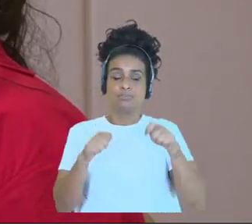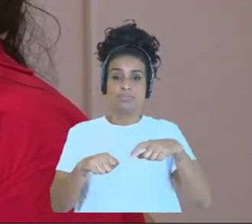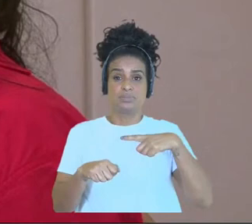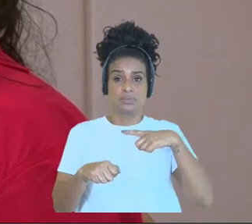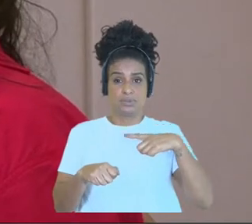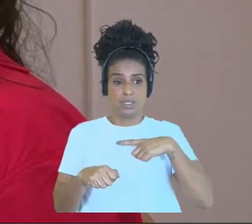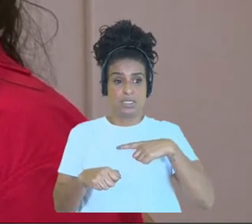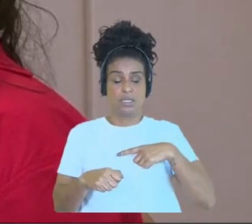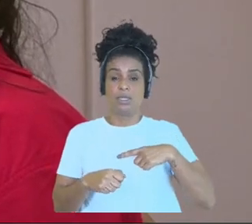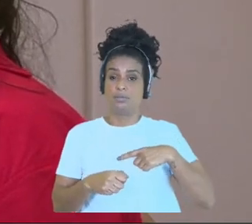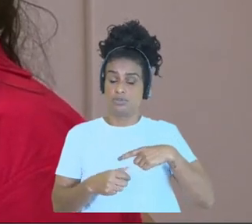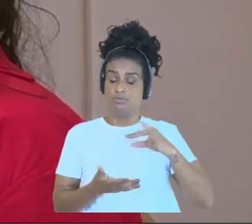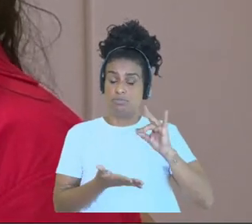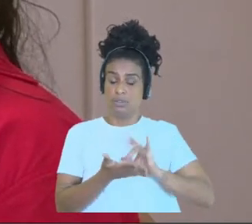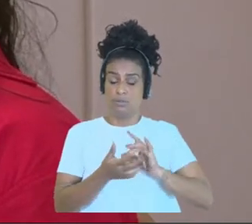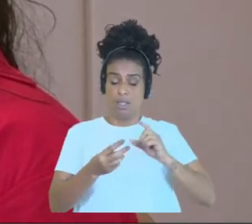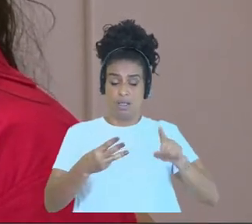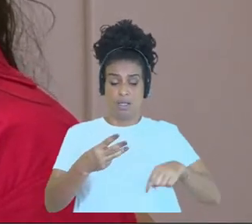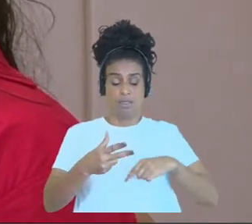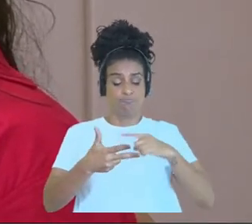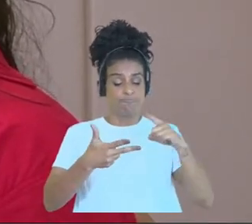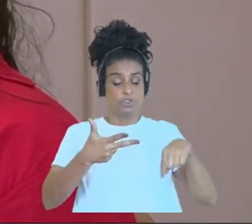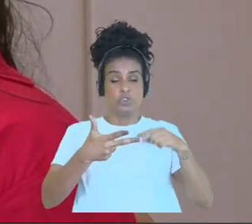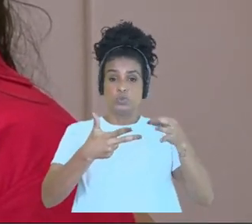participação do judiciário, porque, de fato,